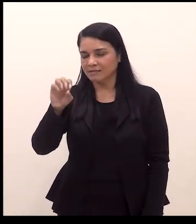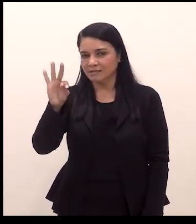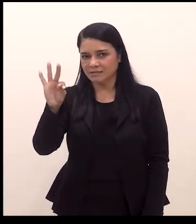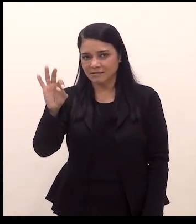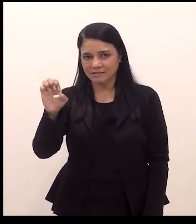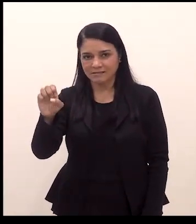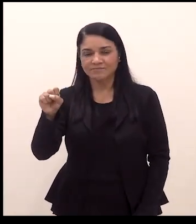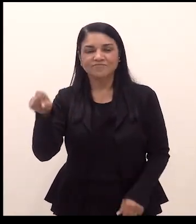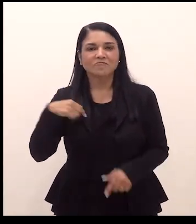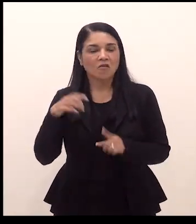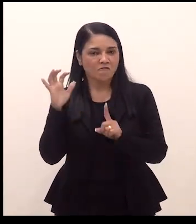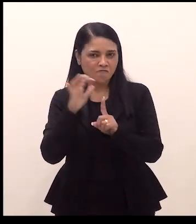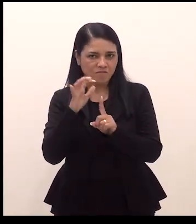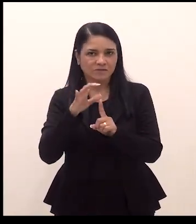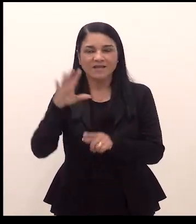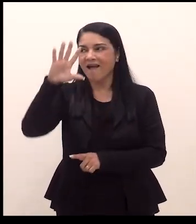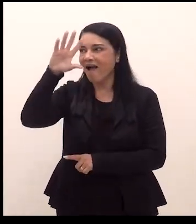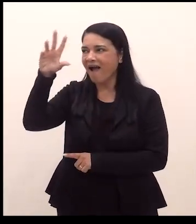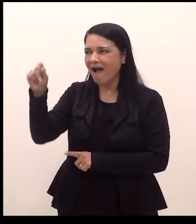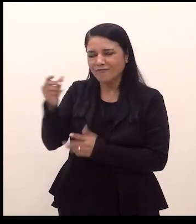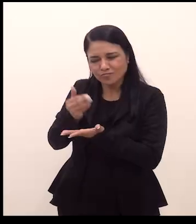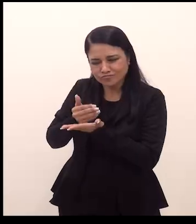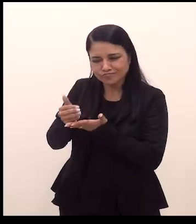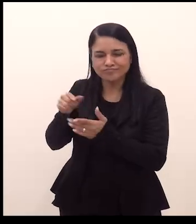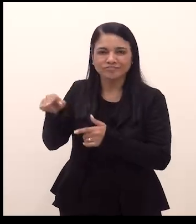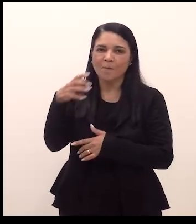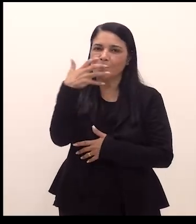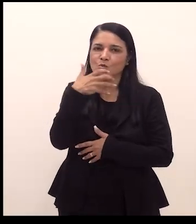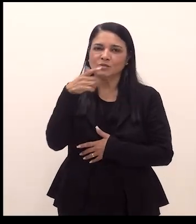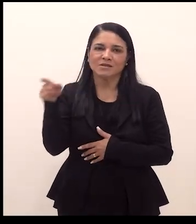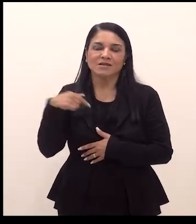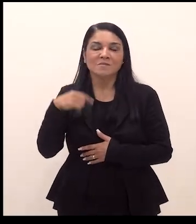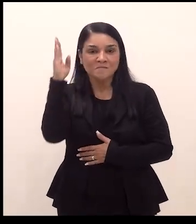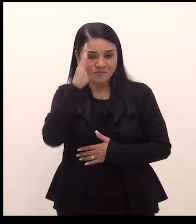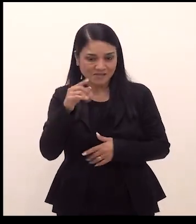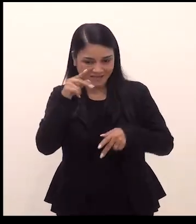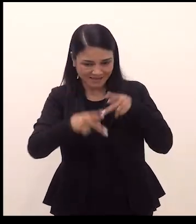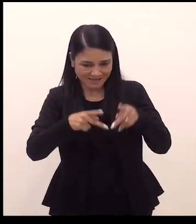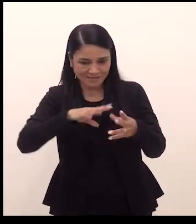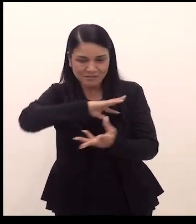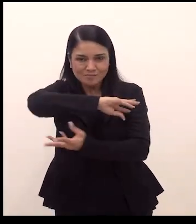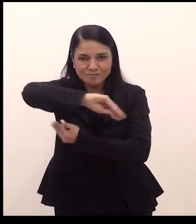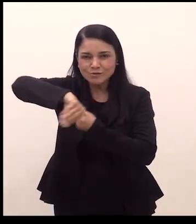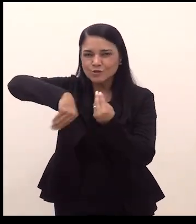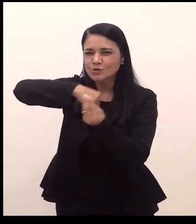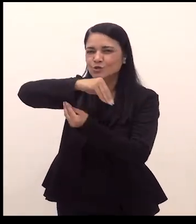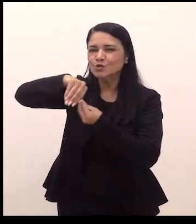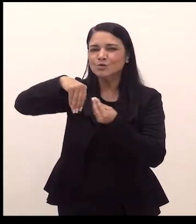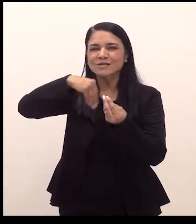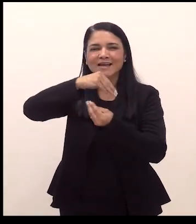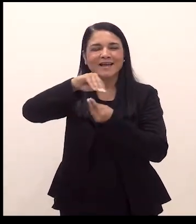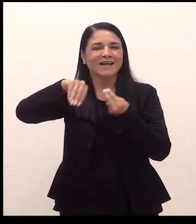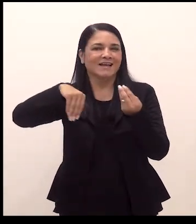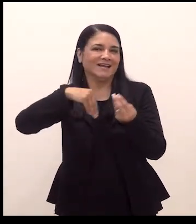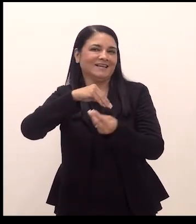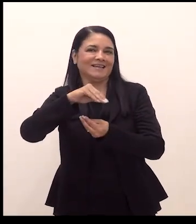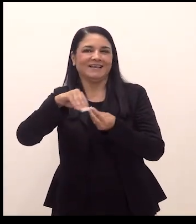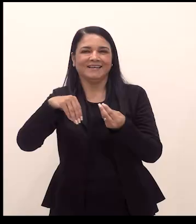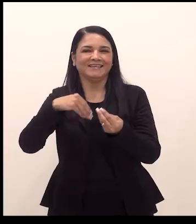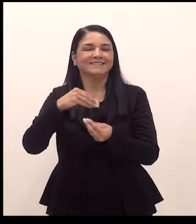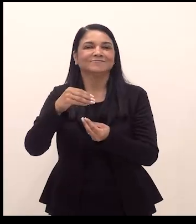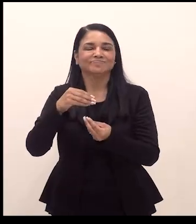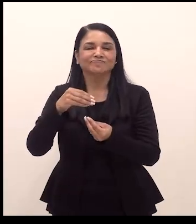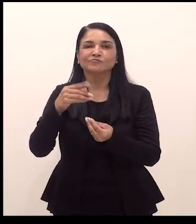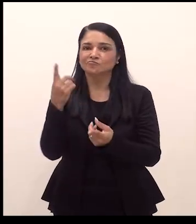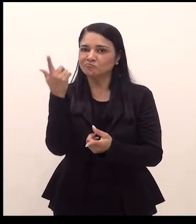muito grande. Então, acho que a África é um berço, né? Mas o brasileiro tem essa mania de miscigenar, de